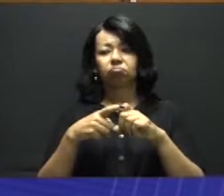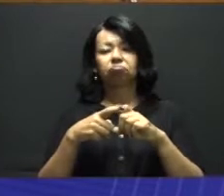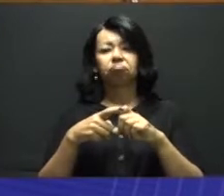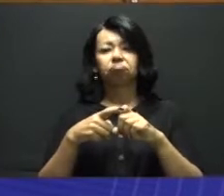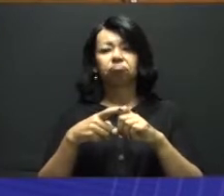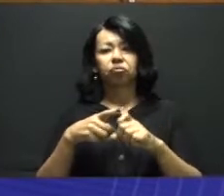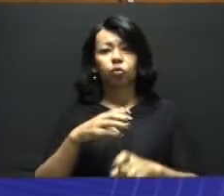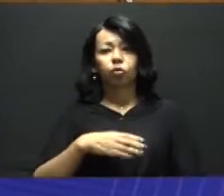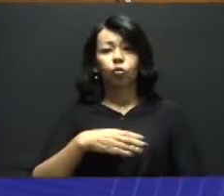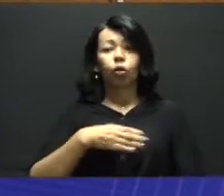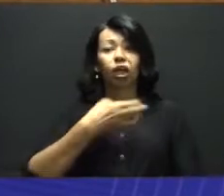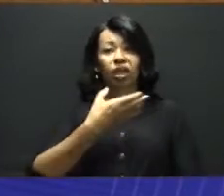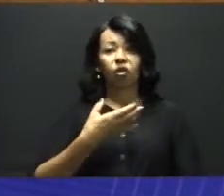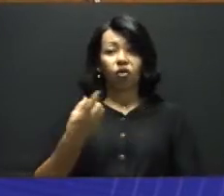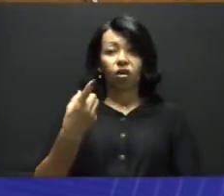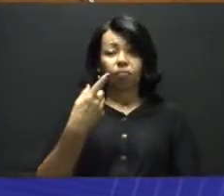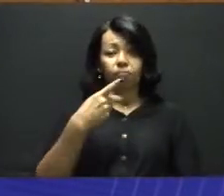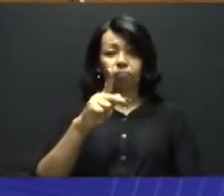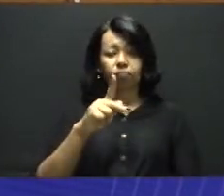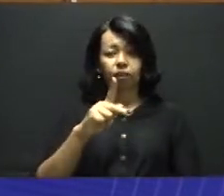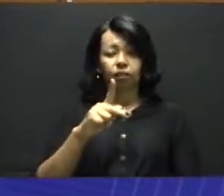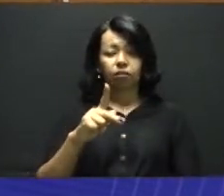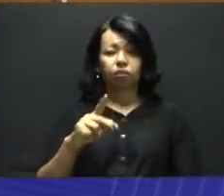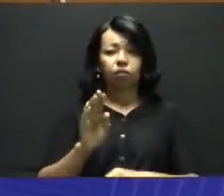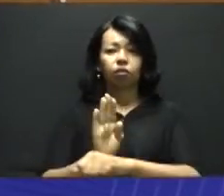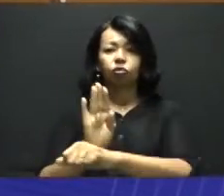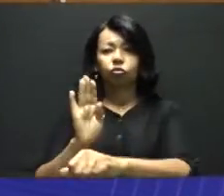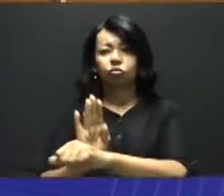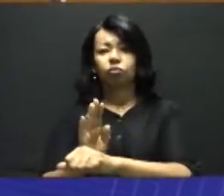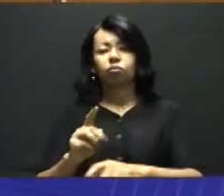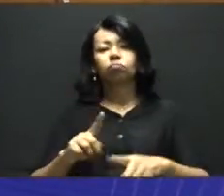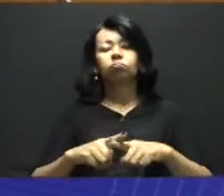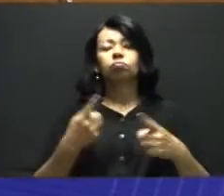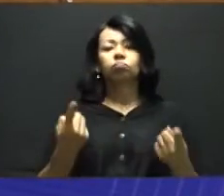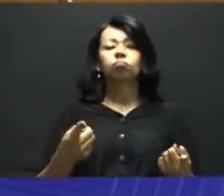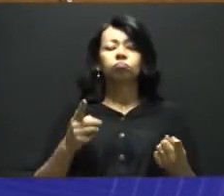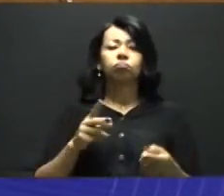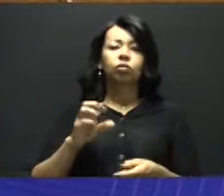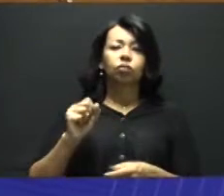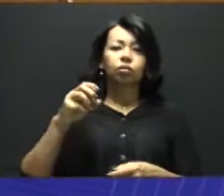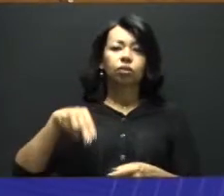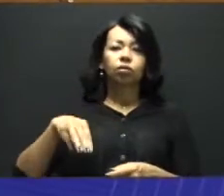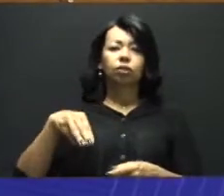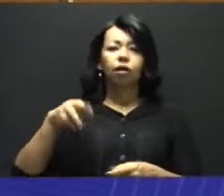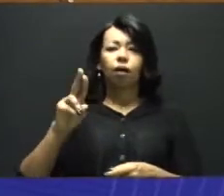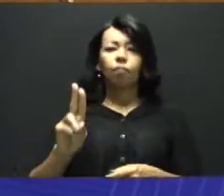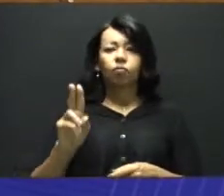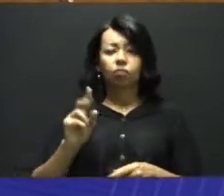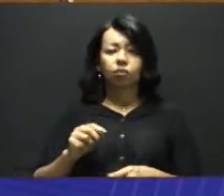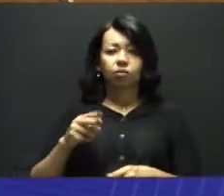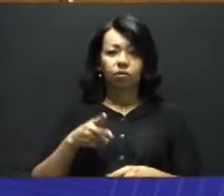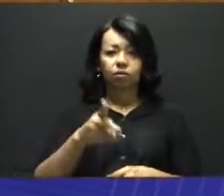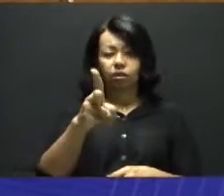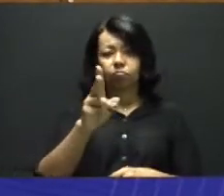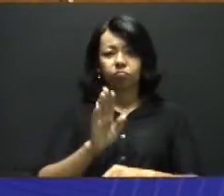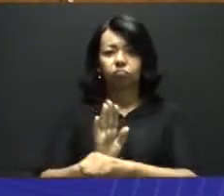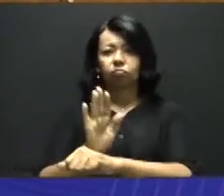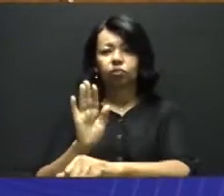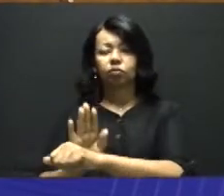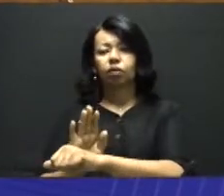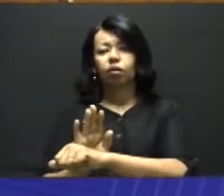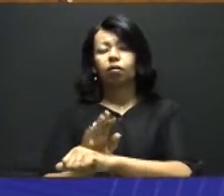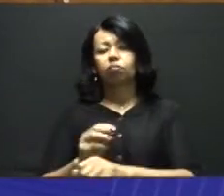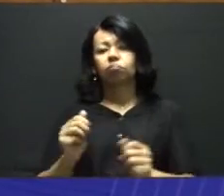mas além deixa a equipe do samu sempre se dispõe a realizar esses atendimentos e colaborar